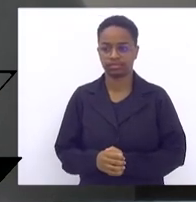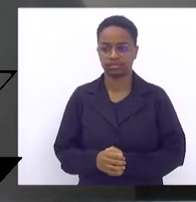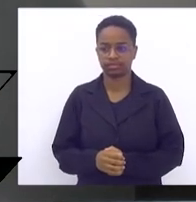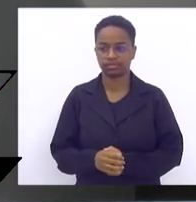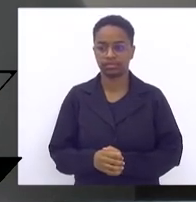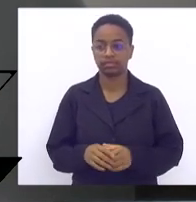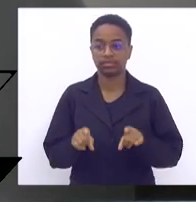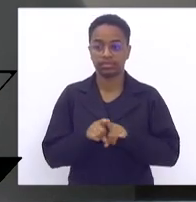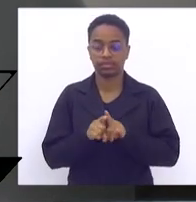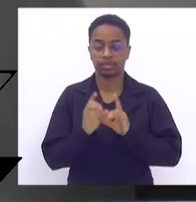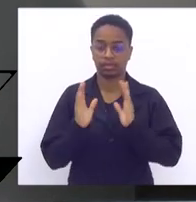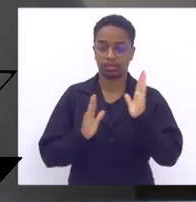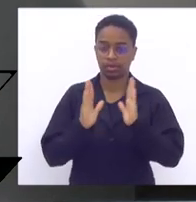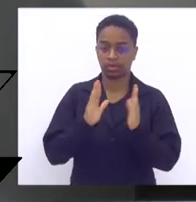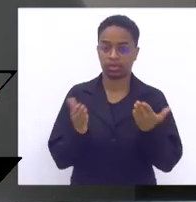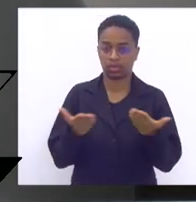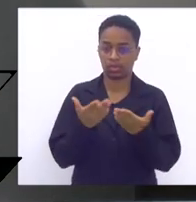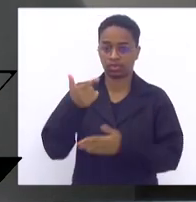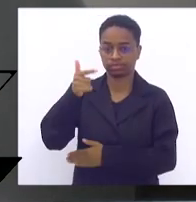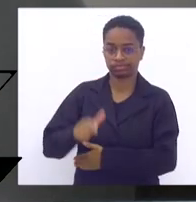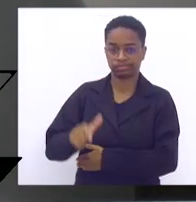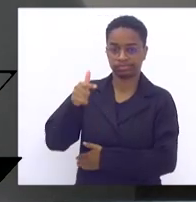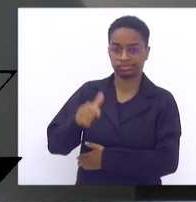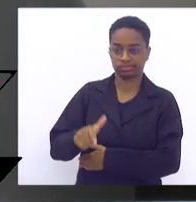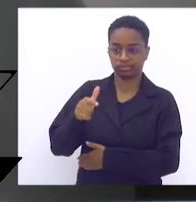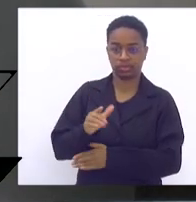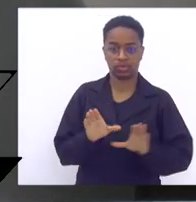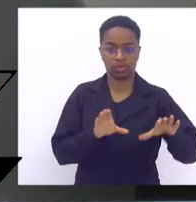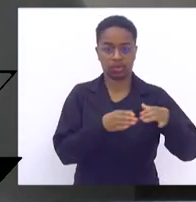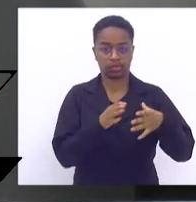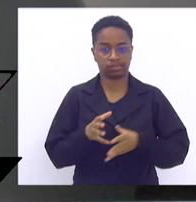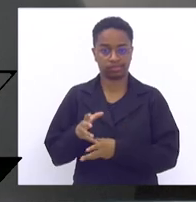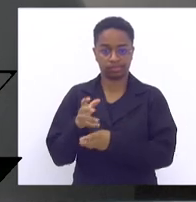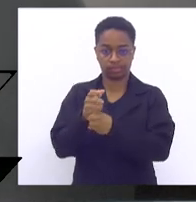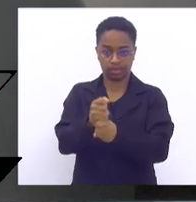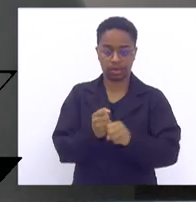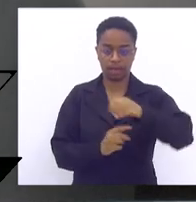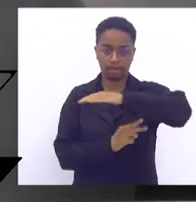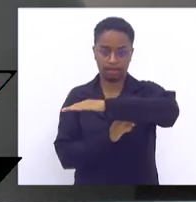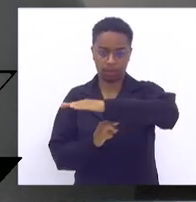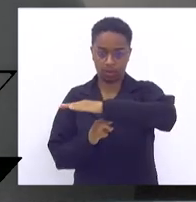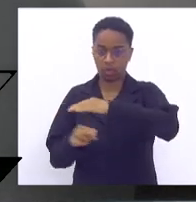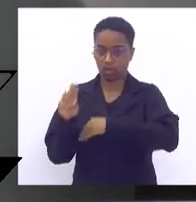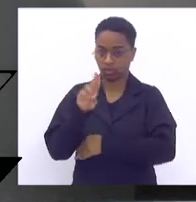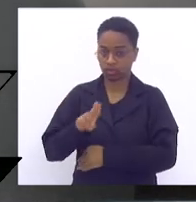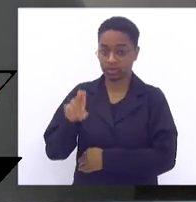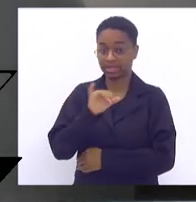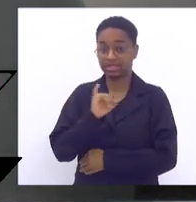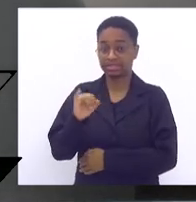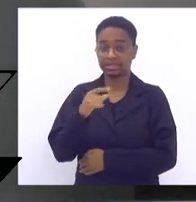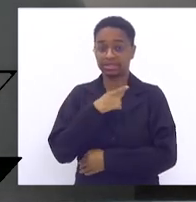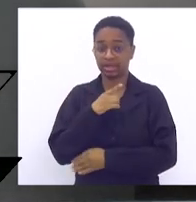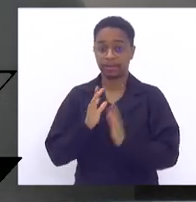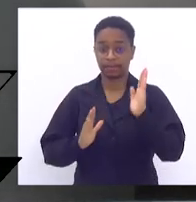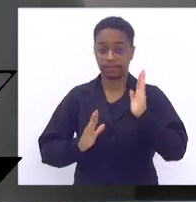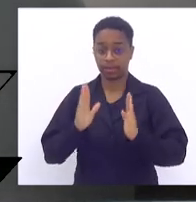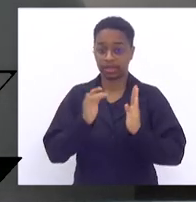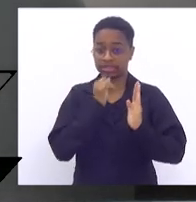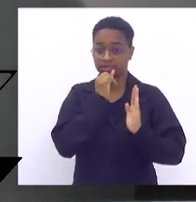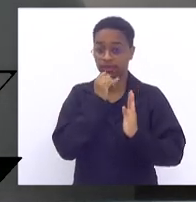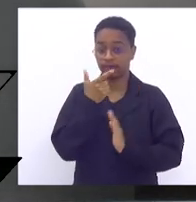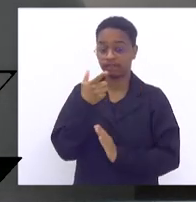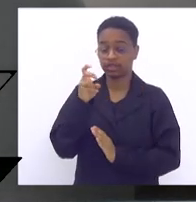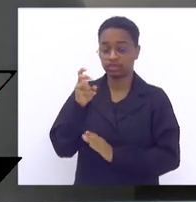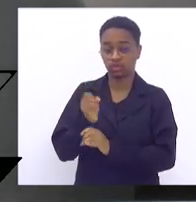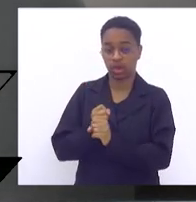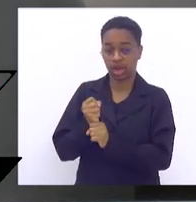de recorrência, deputado, é que os calculistas de ponte utilizam. Se você pegar um tempo de recorrência de 25 anos,